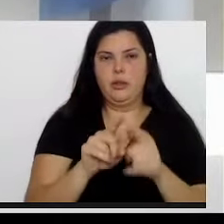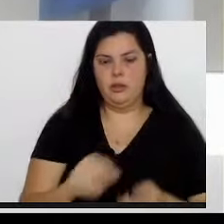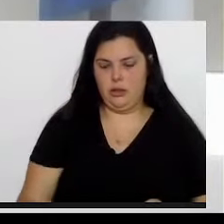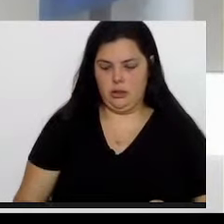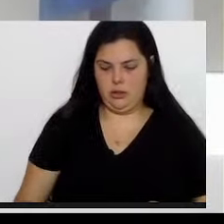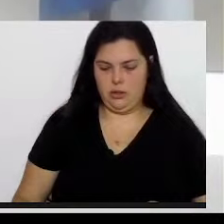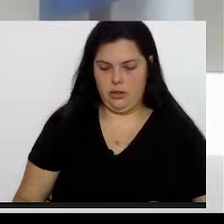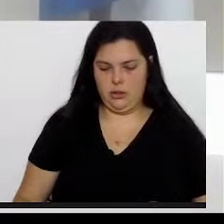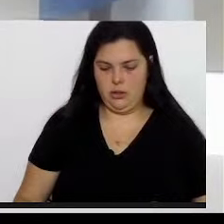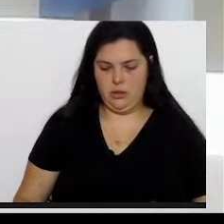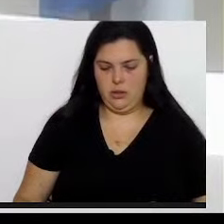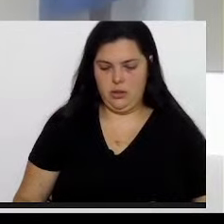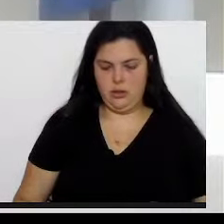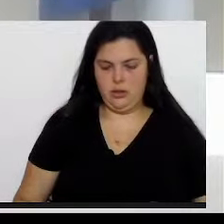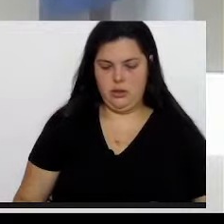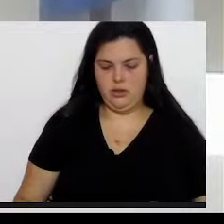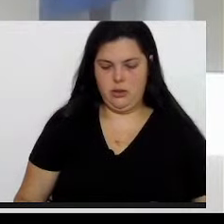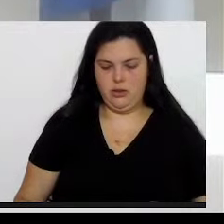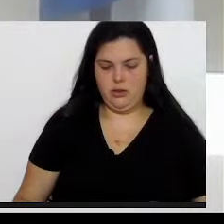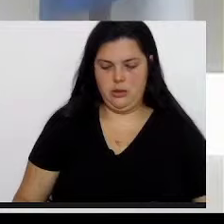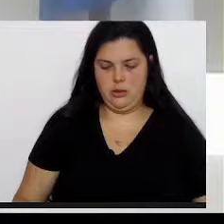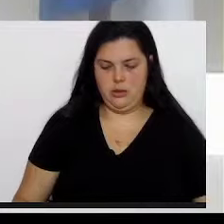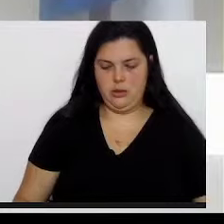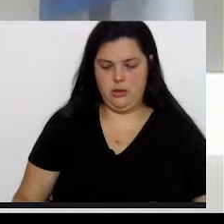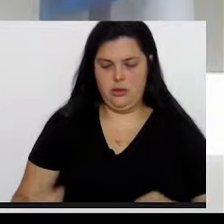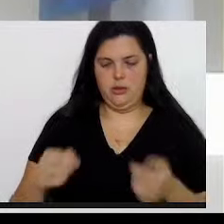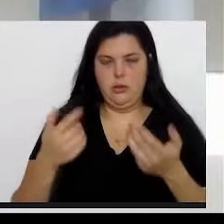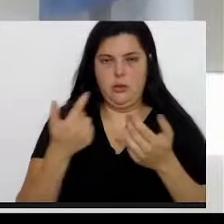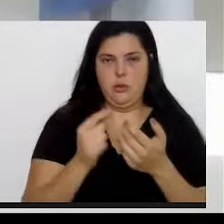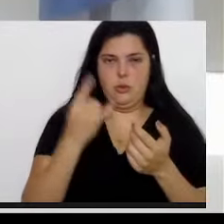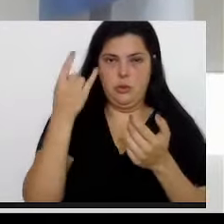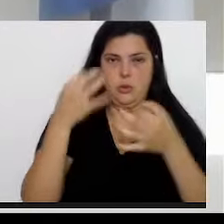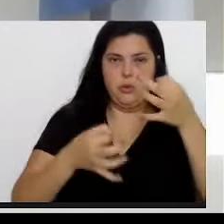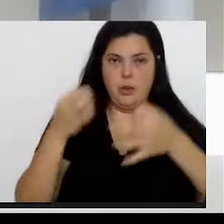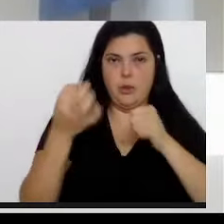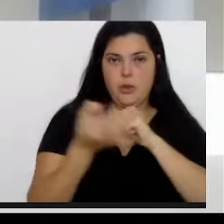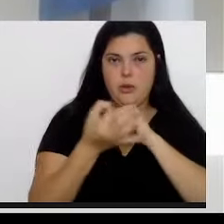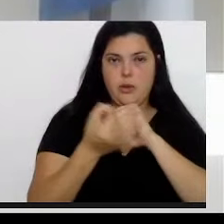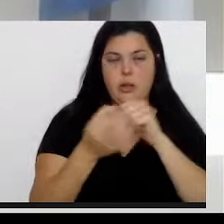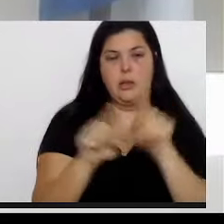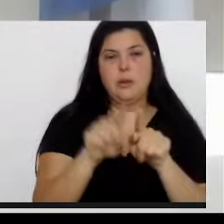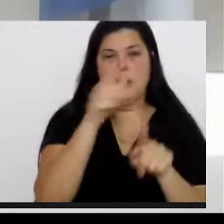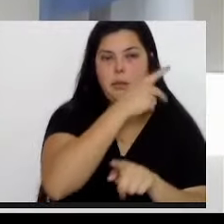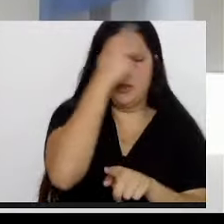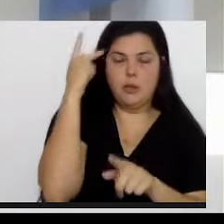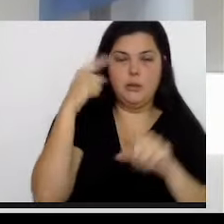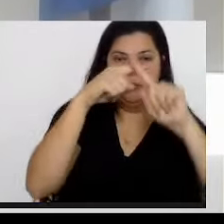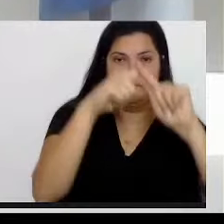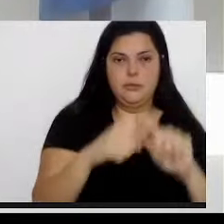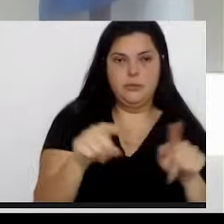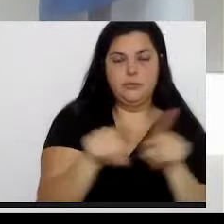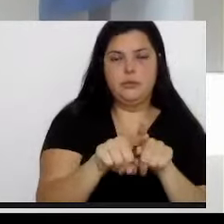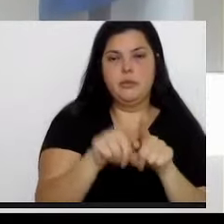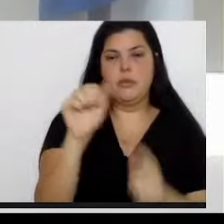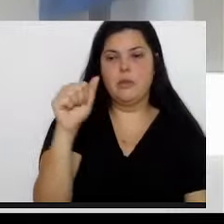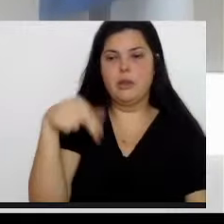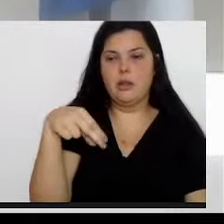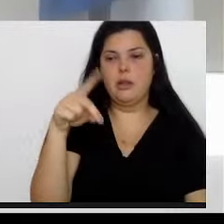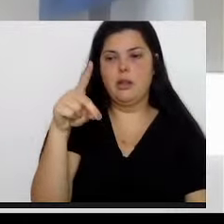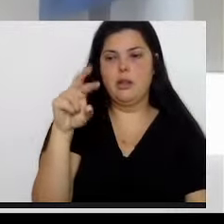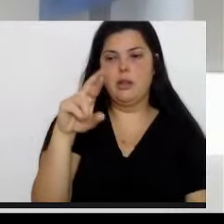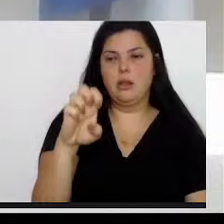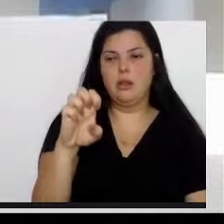Do último julgamento tem a seguinte resenha. Advogados também da parte dos recorridos, André Felipe,